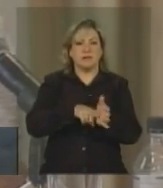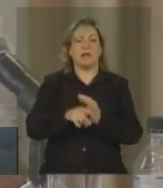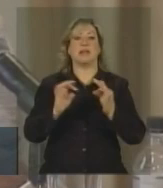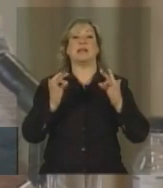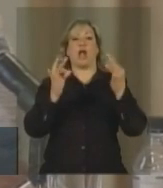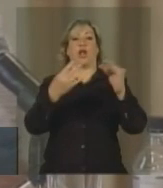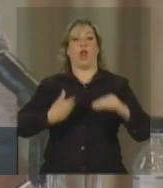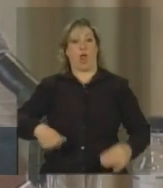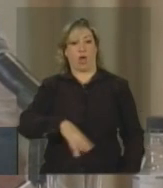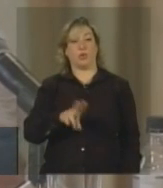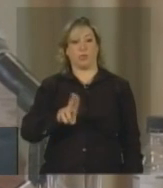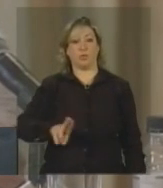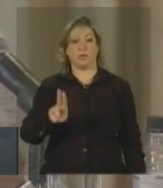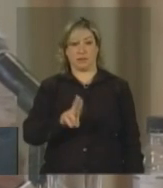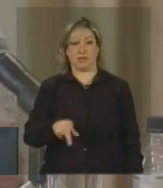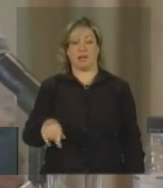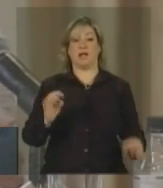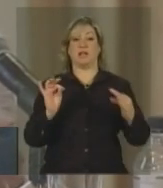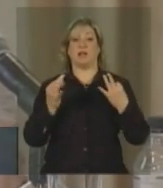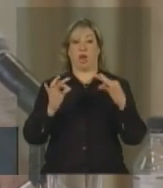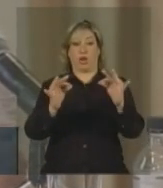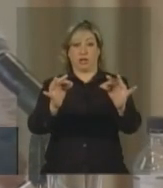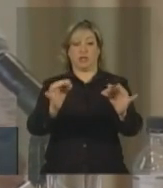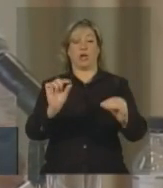usamos, né? A tecnologia